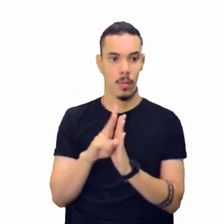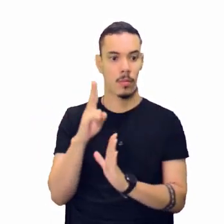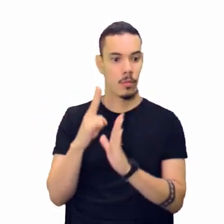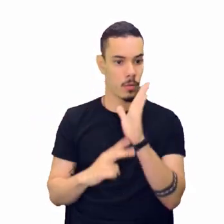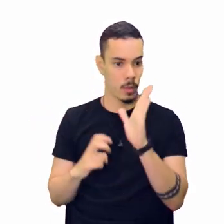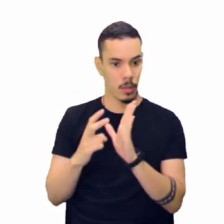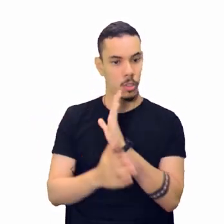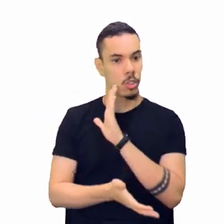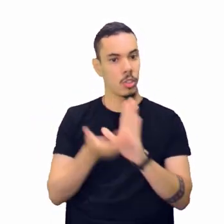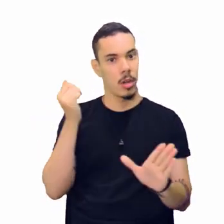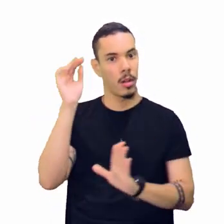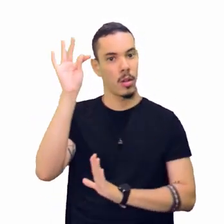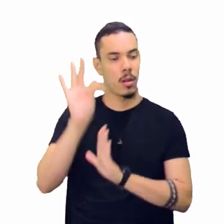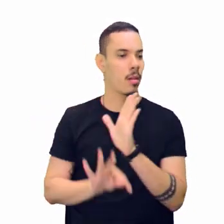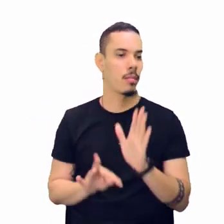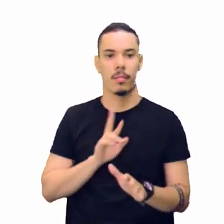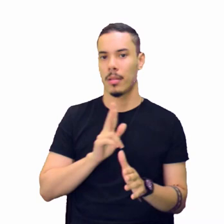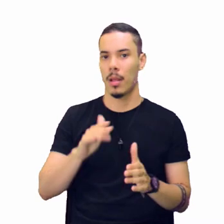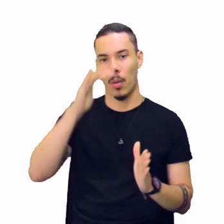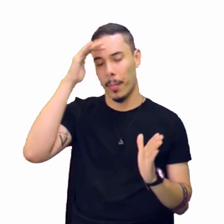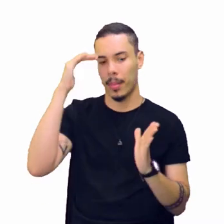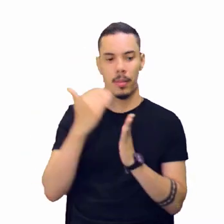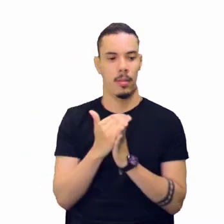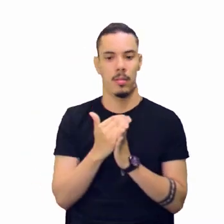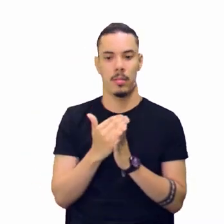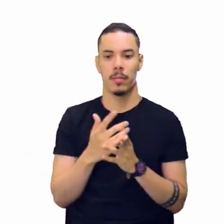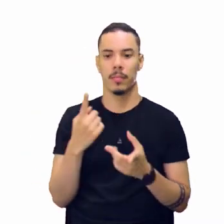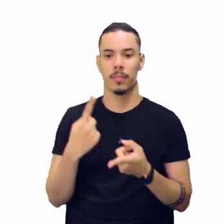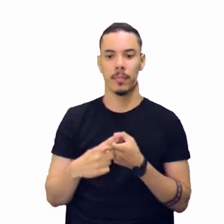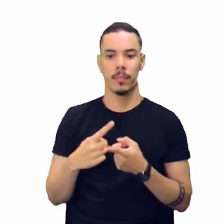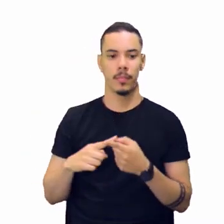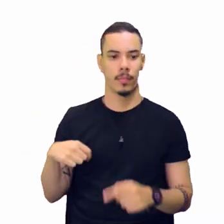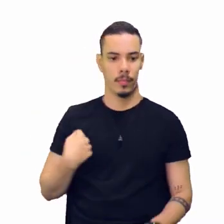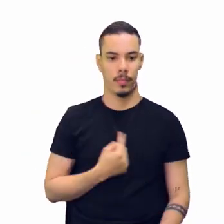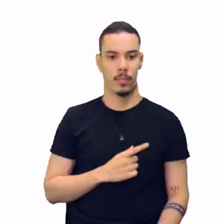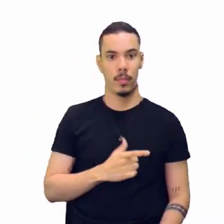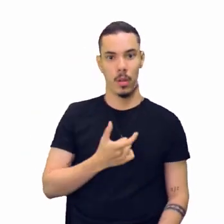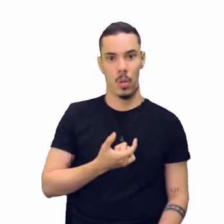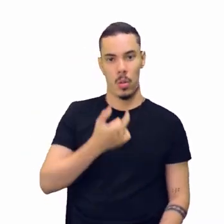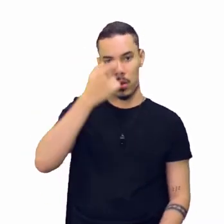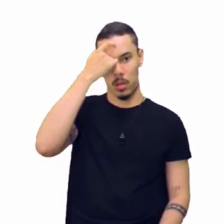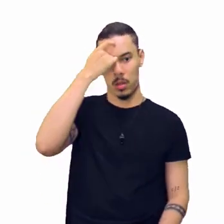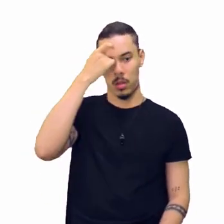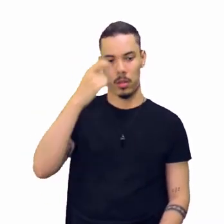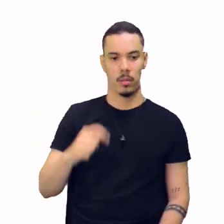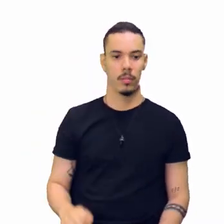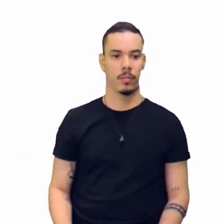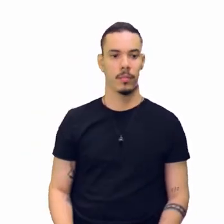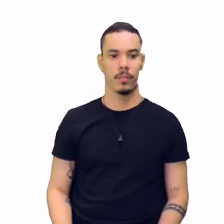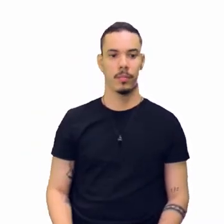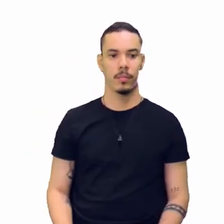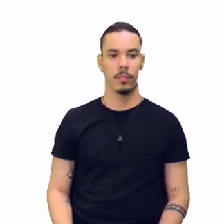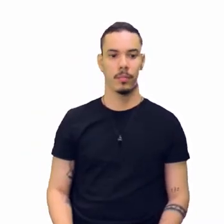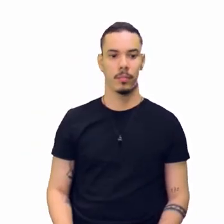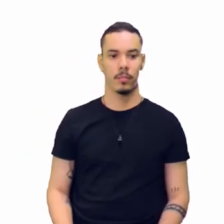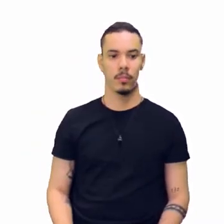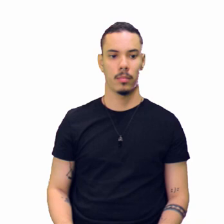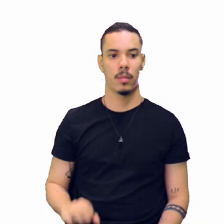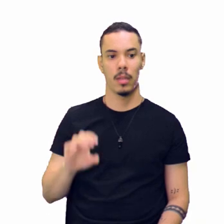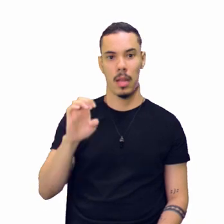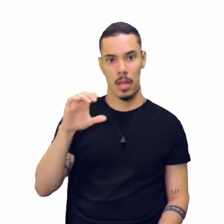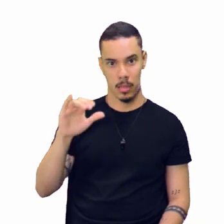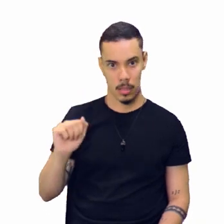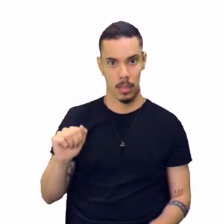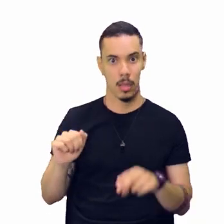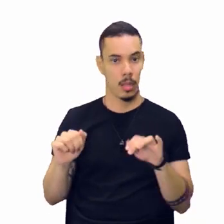vocábulos retirados do texto não seguem. Ó, porque eu tenho consciência, ência e ência na mesma posição. Então,